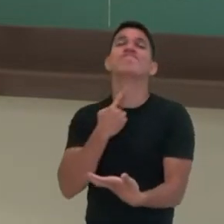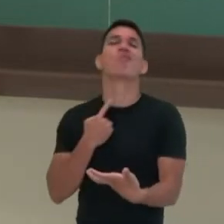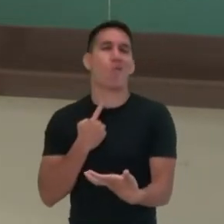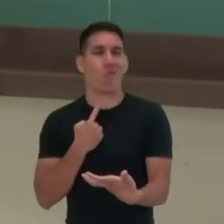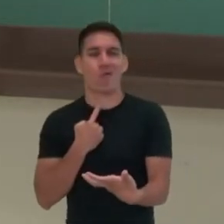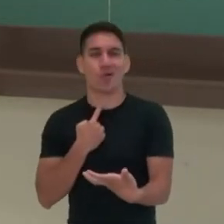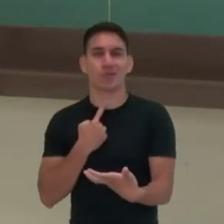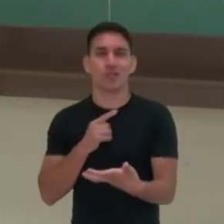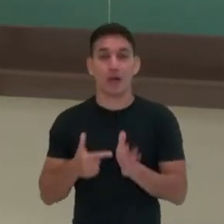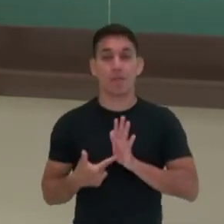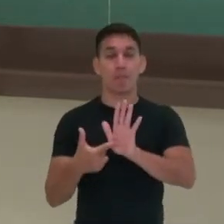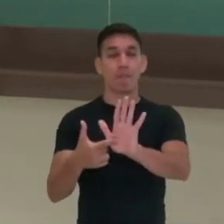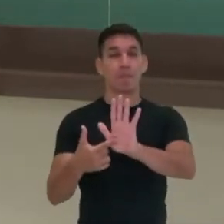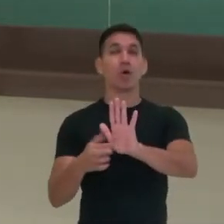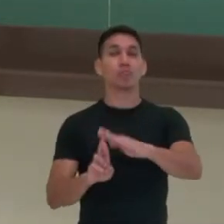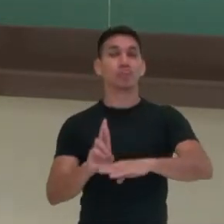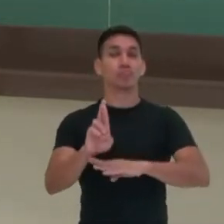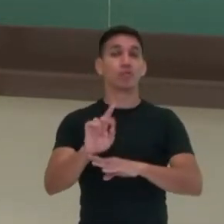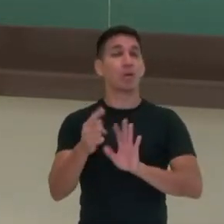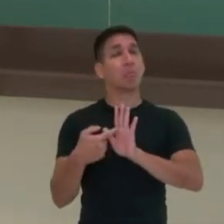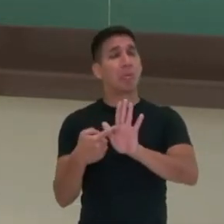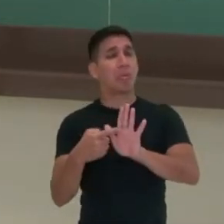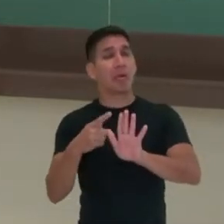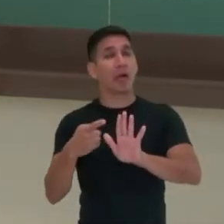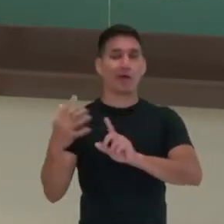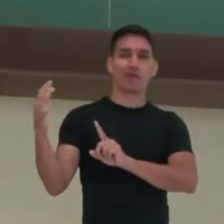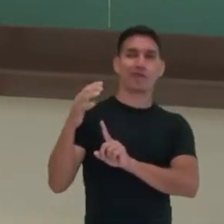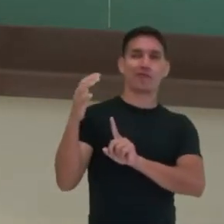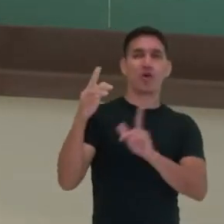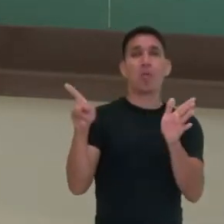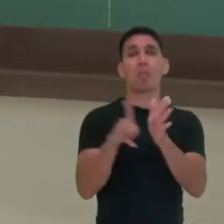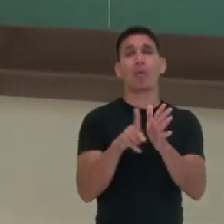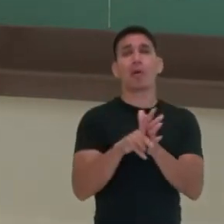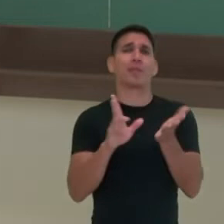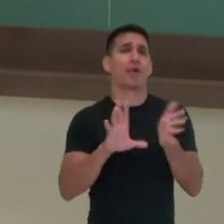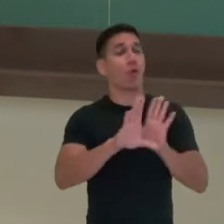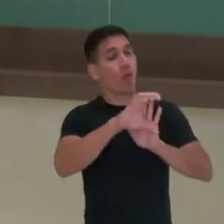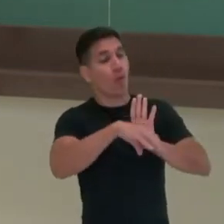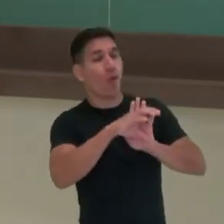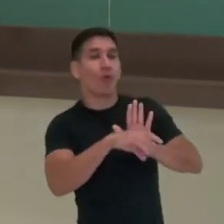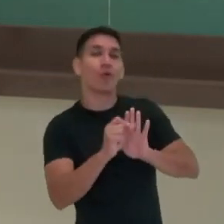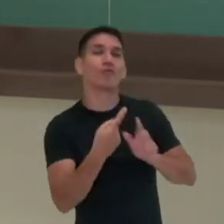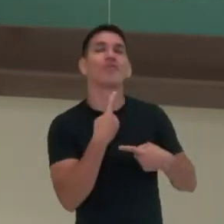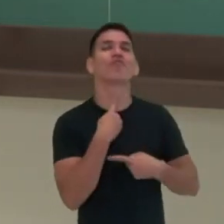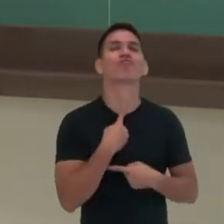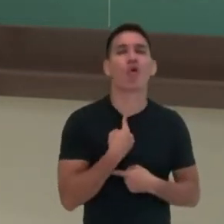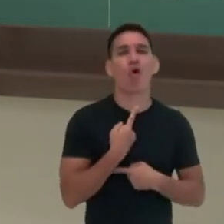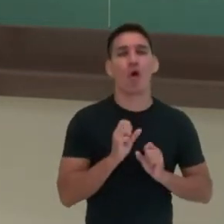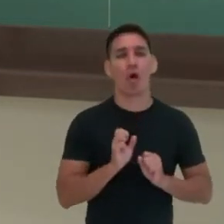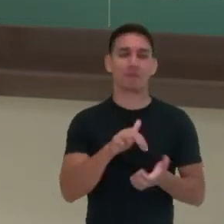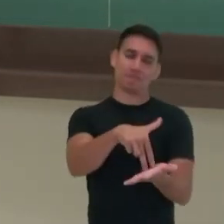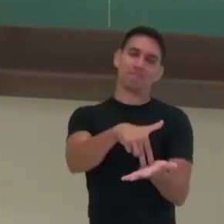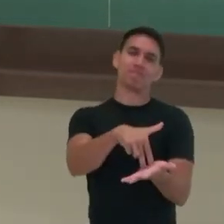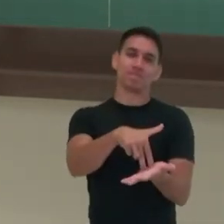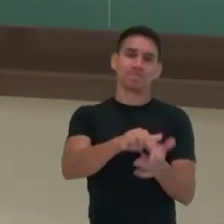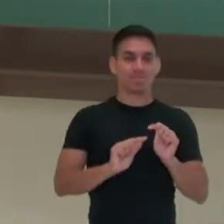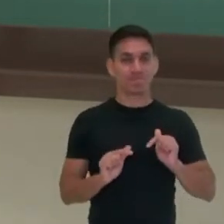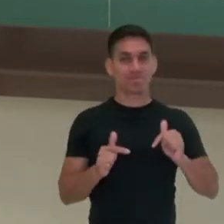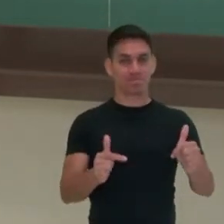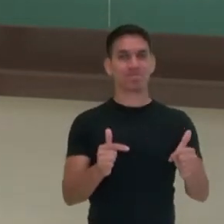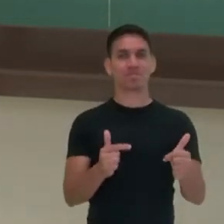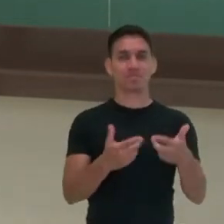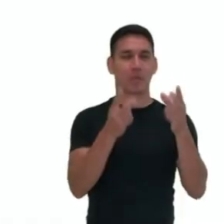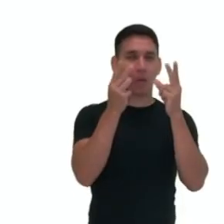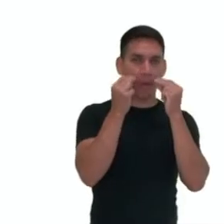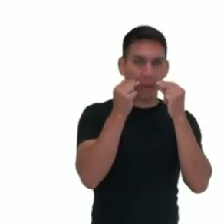como Representação, acaba influenciando o próprio conceito de vontade de potência do